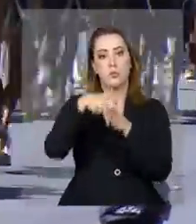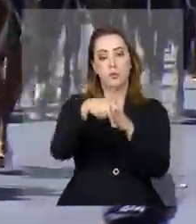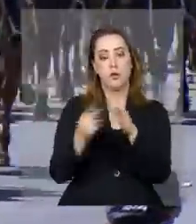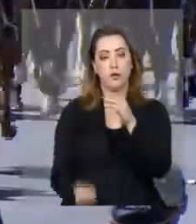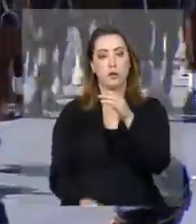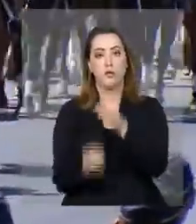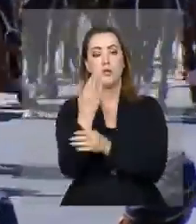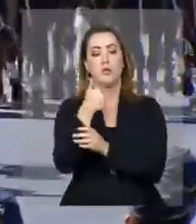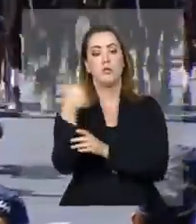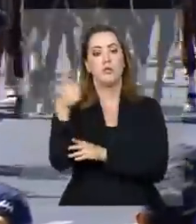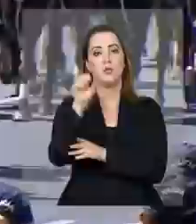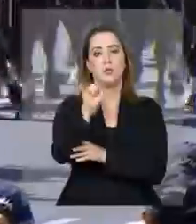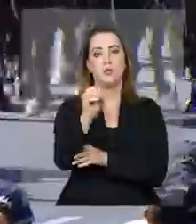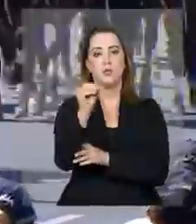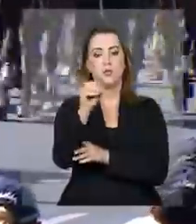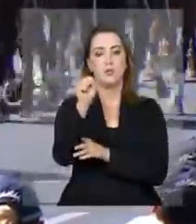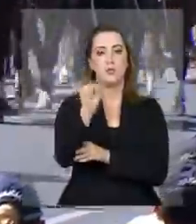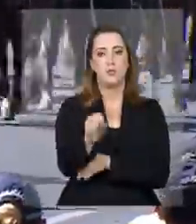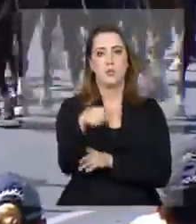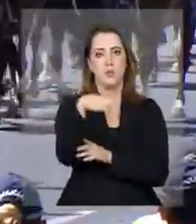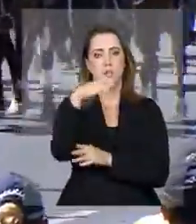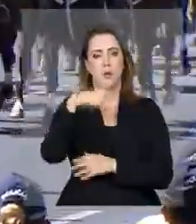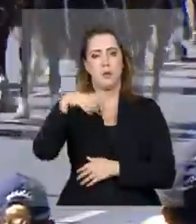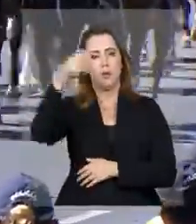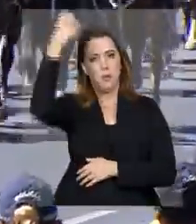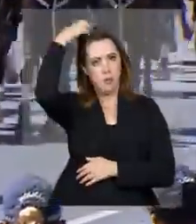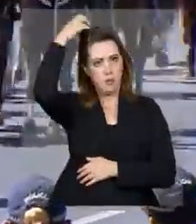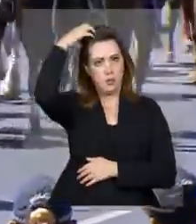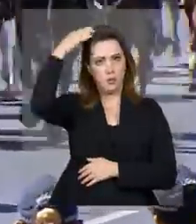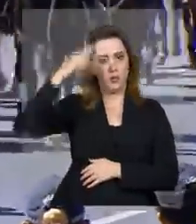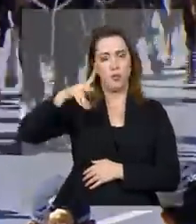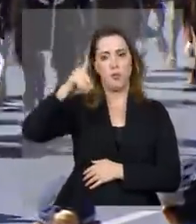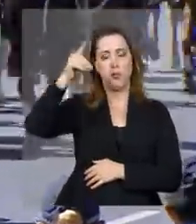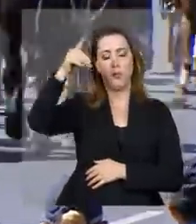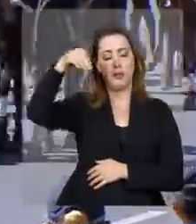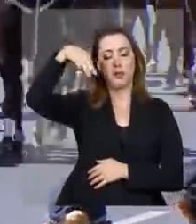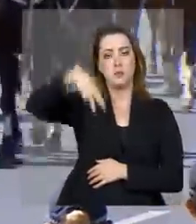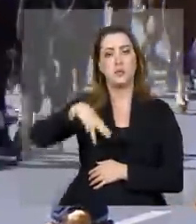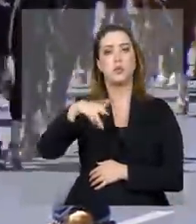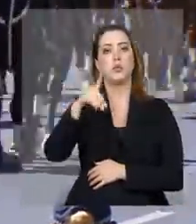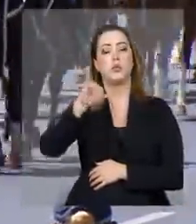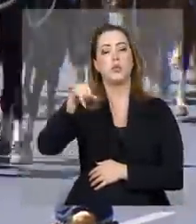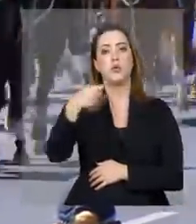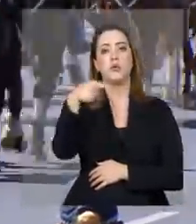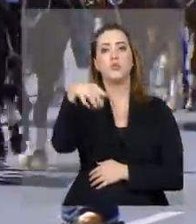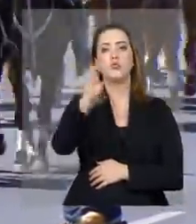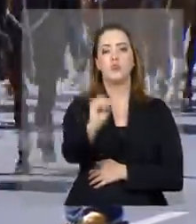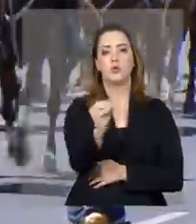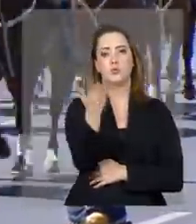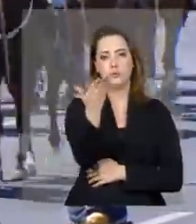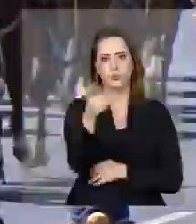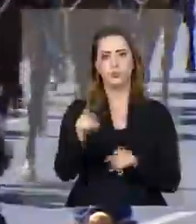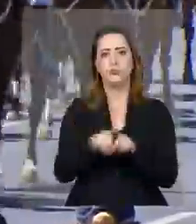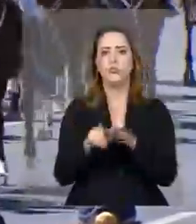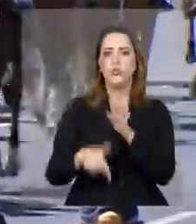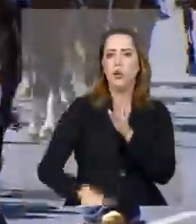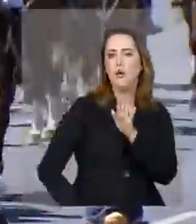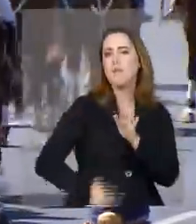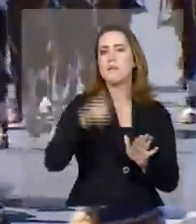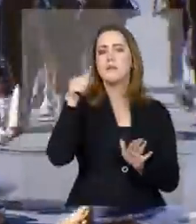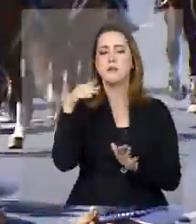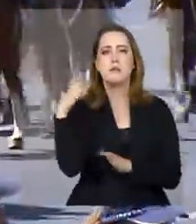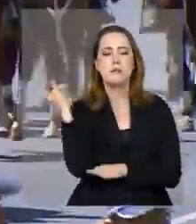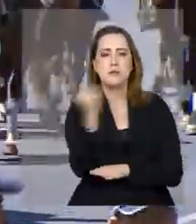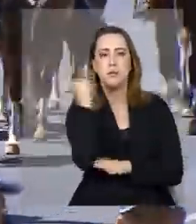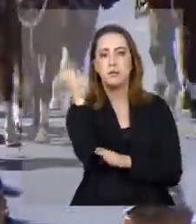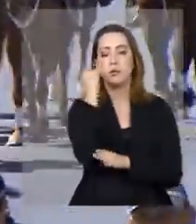em 1808 pelo Príncipe Regente Dom João. Participou ativamente dos mais expressivos episódios da história